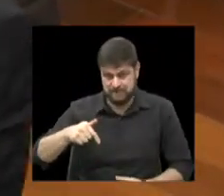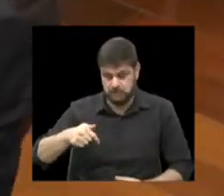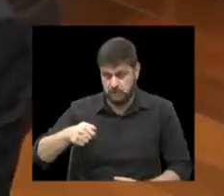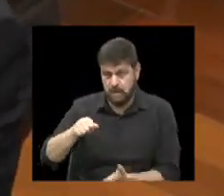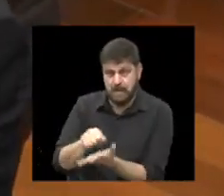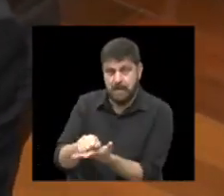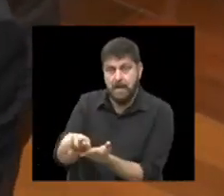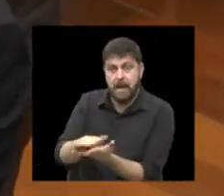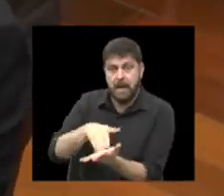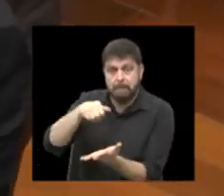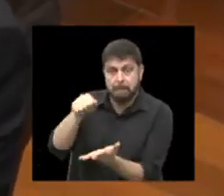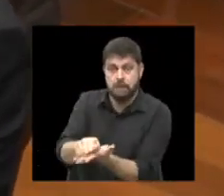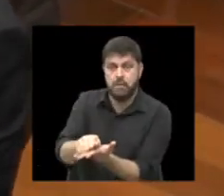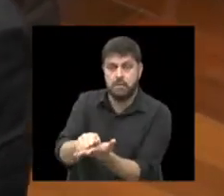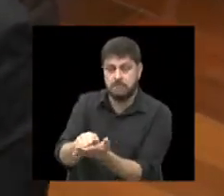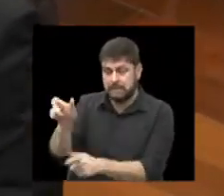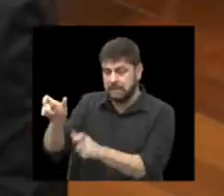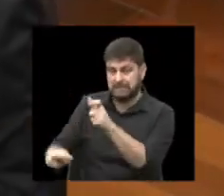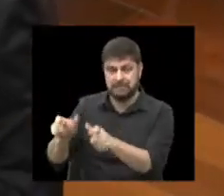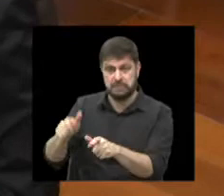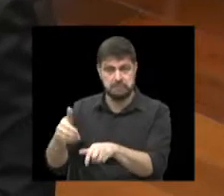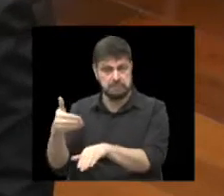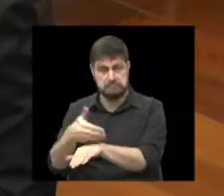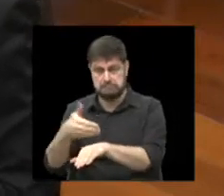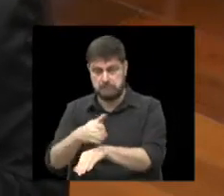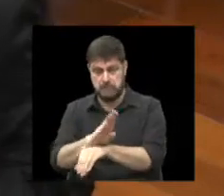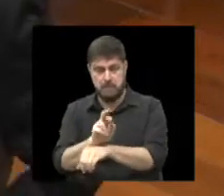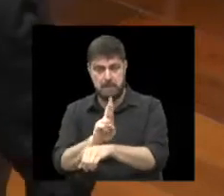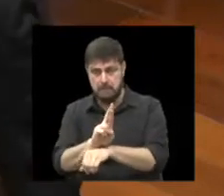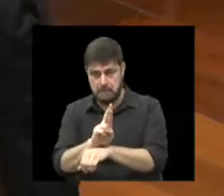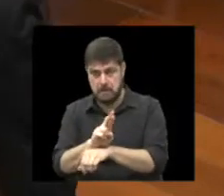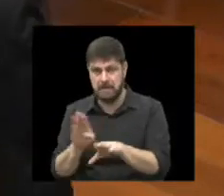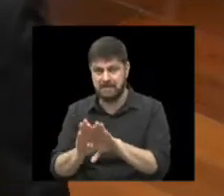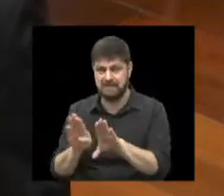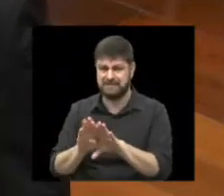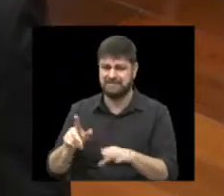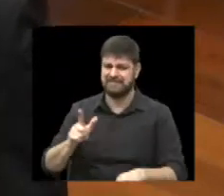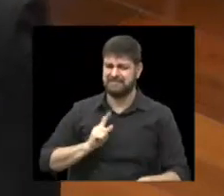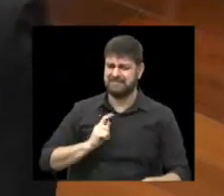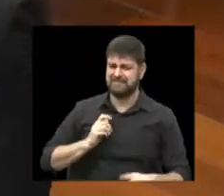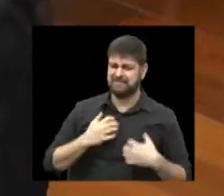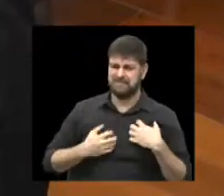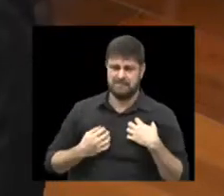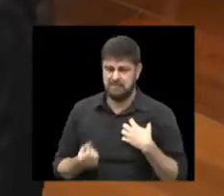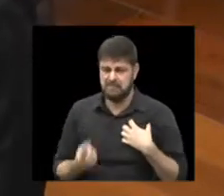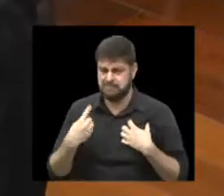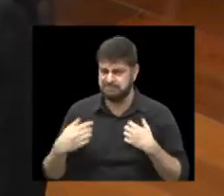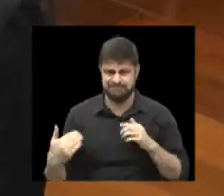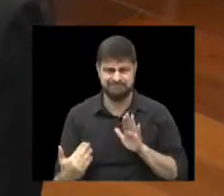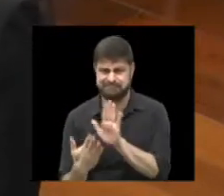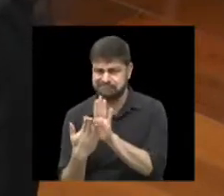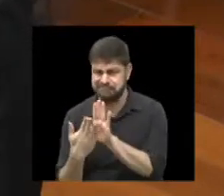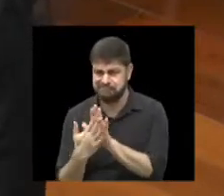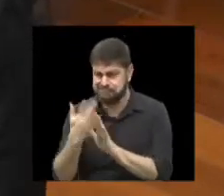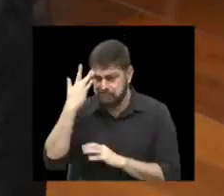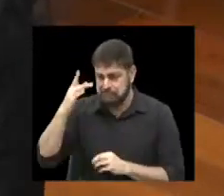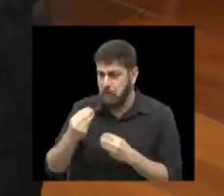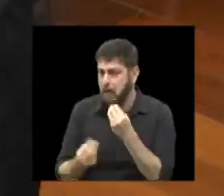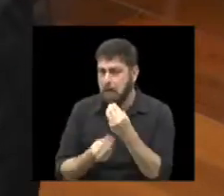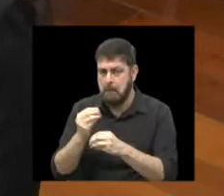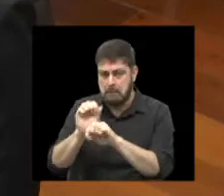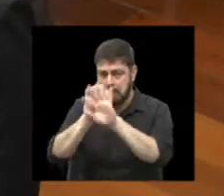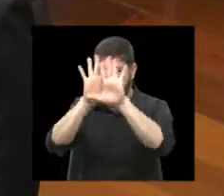multa solidária para os frequentadores dos bares, ele tem um impacto que não está sendo medido ainda, que ele não